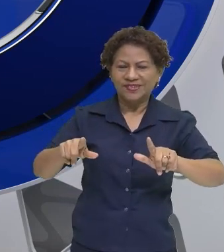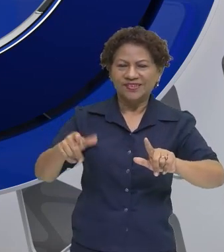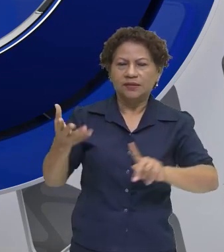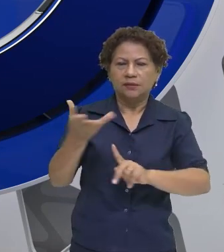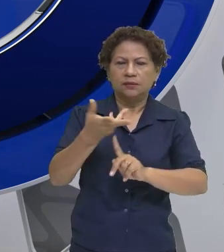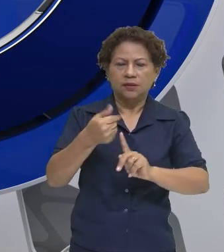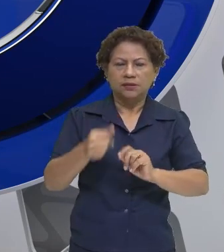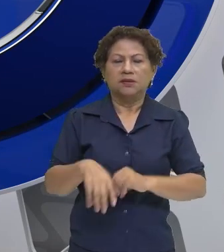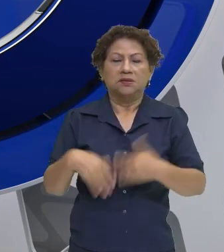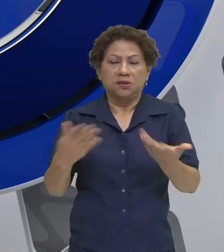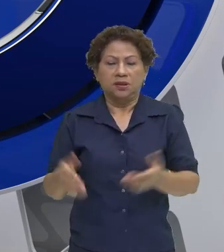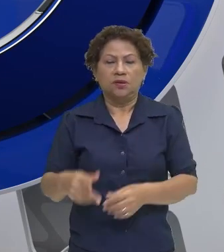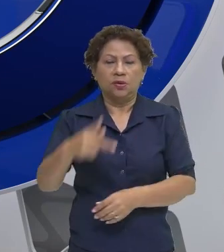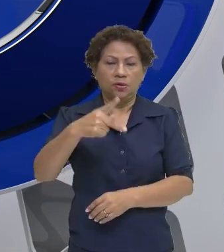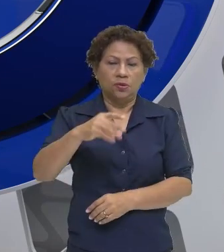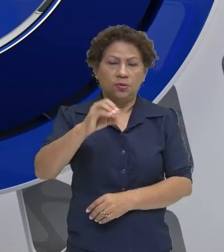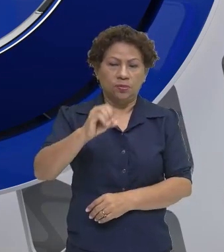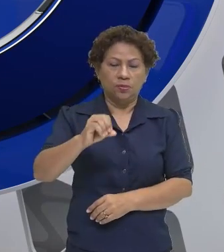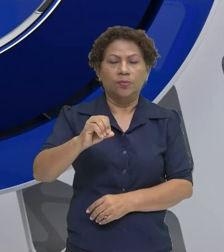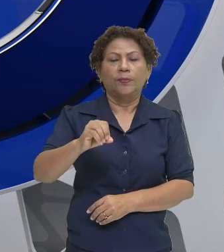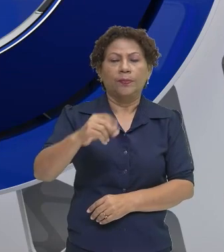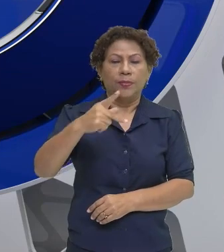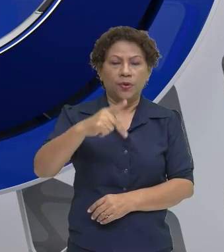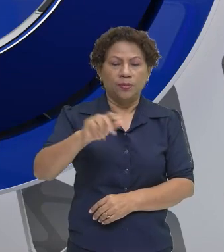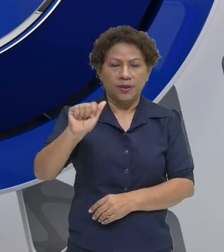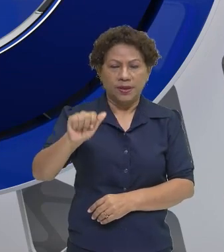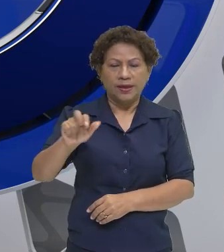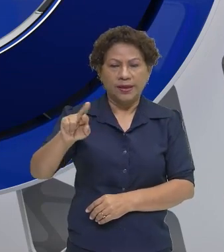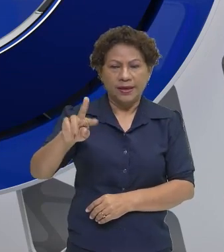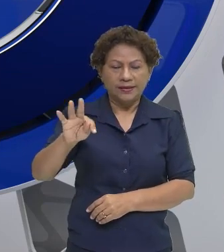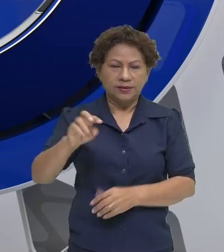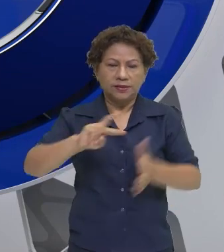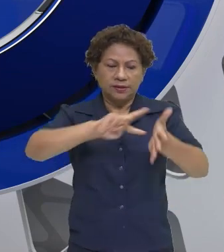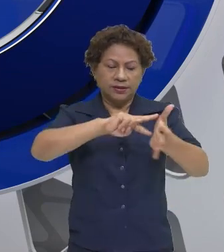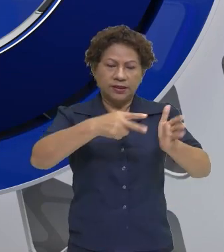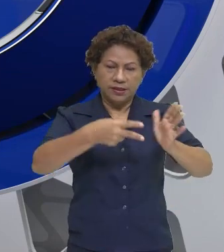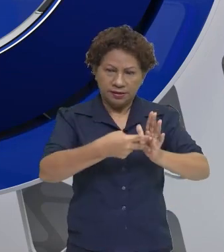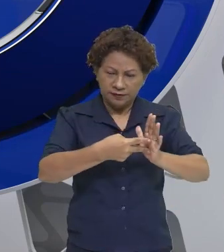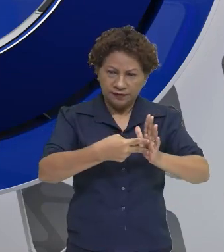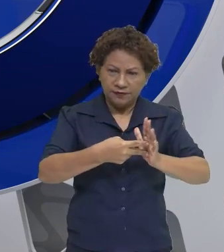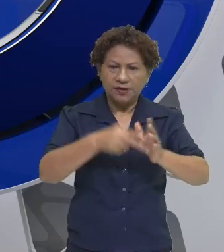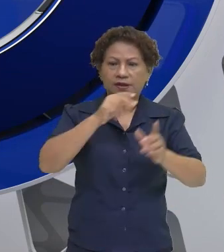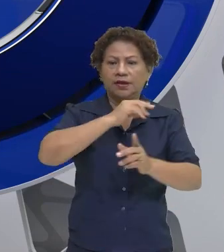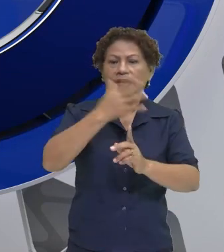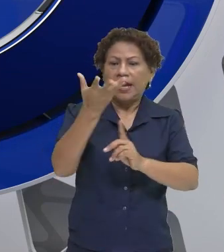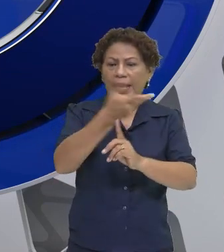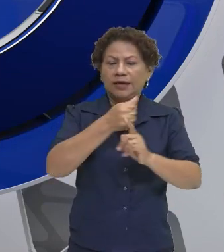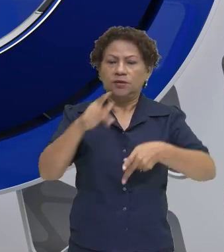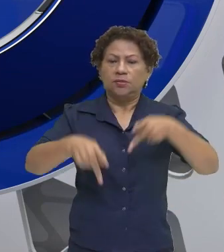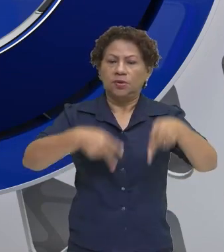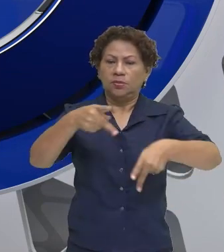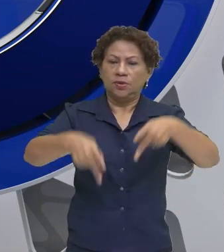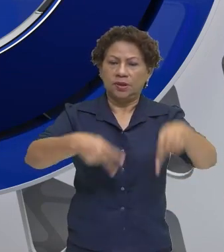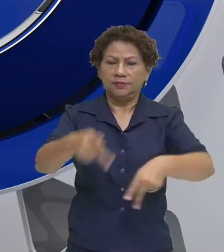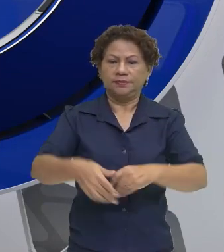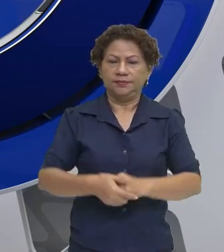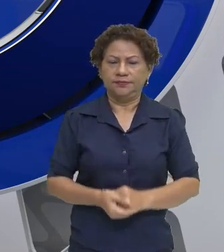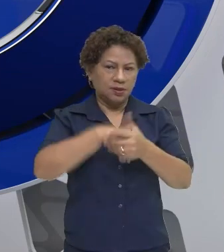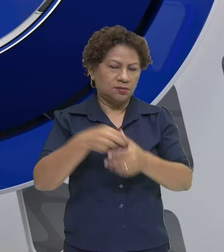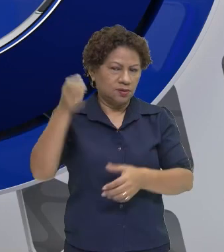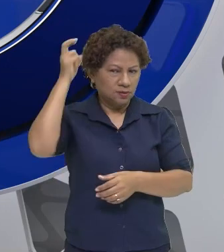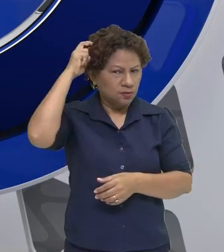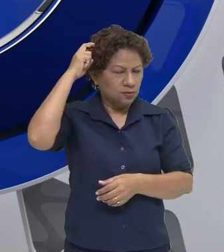Tá? Então, o pop art vem de arte popular. Tá? A crítica, principalmente, ao